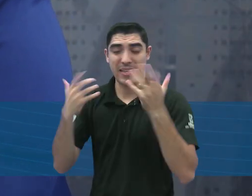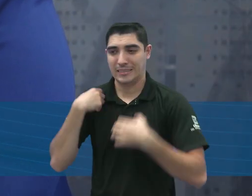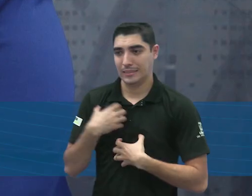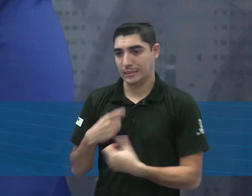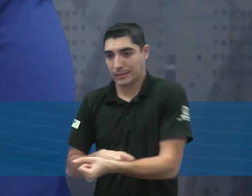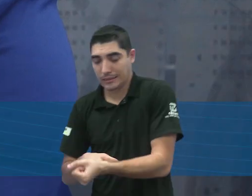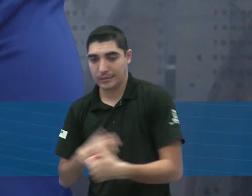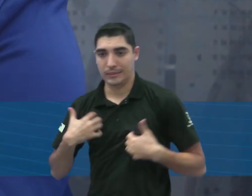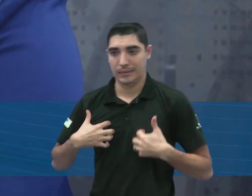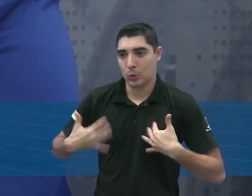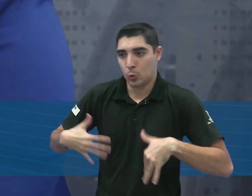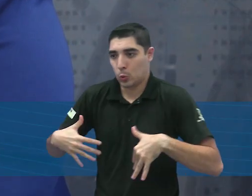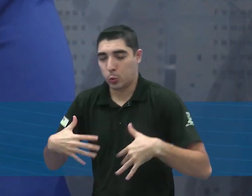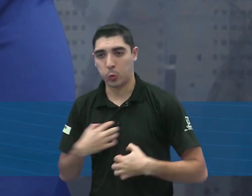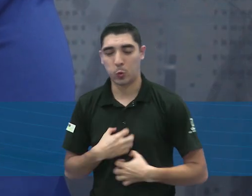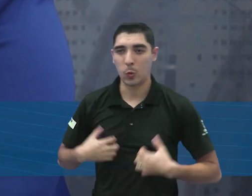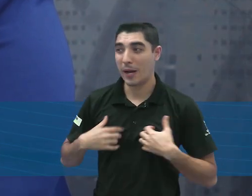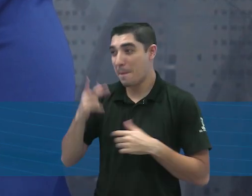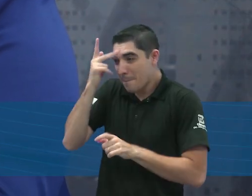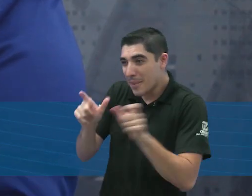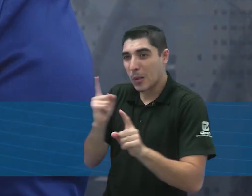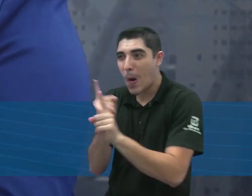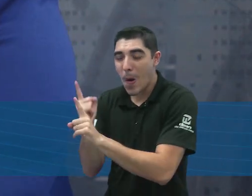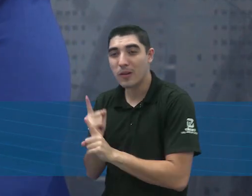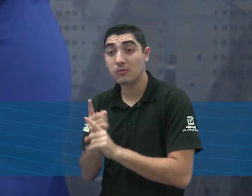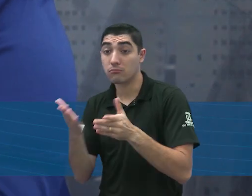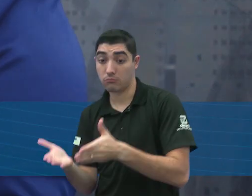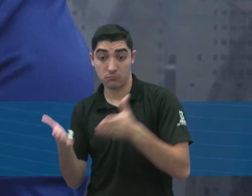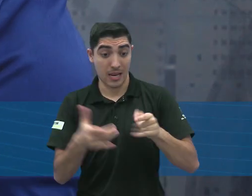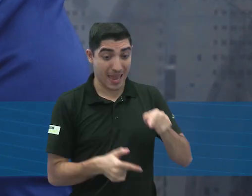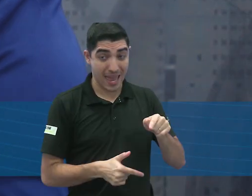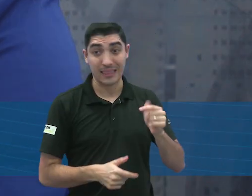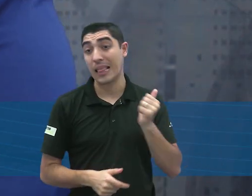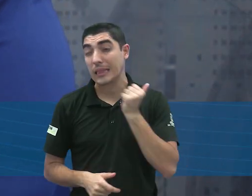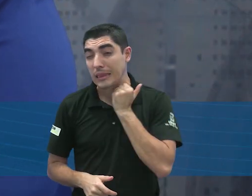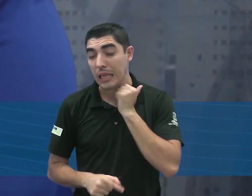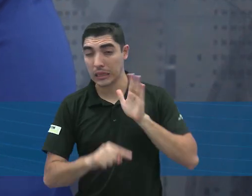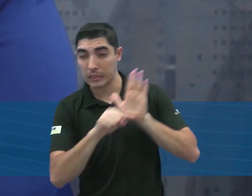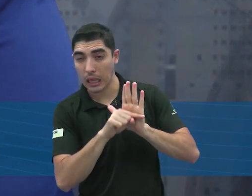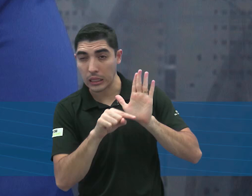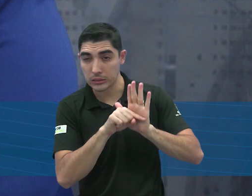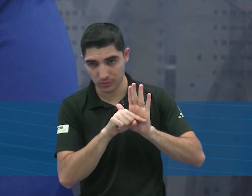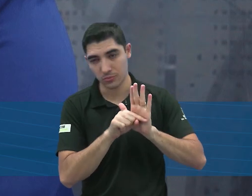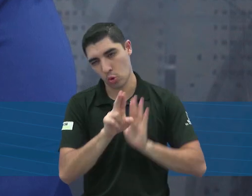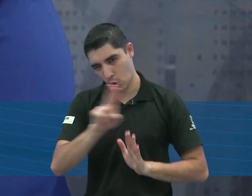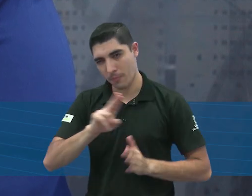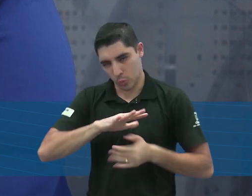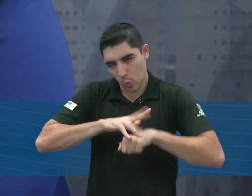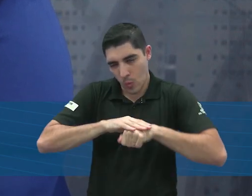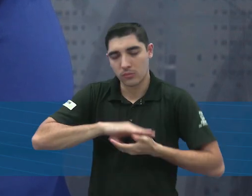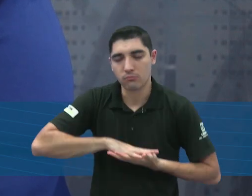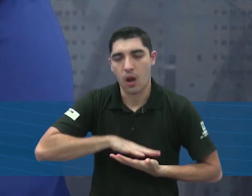vai estar chegando ali, onde a gente vai se reunir com pessoas, né? E a questão do estresse negativo, que hoje a gente dá o nome de burnout, está